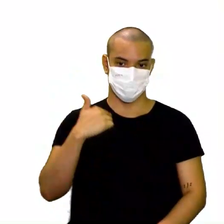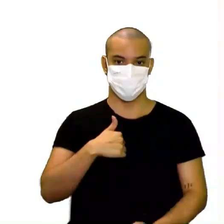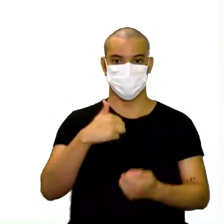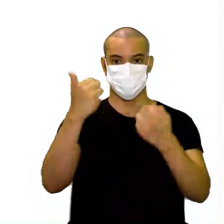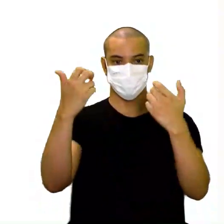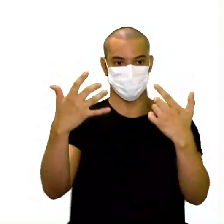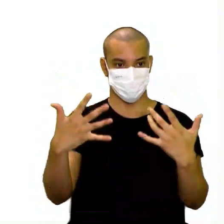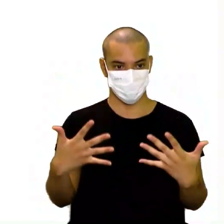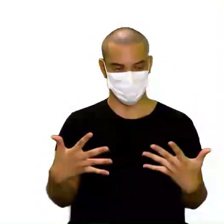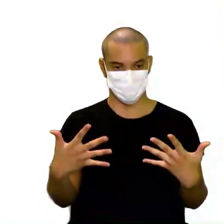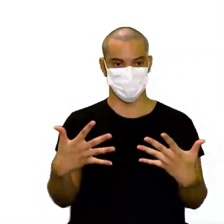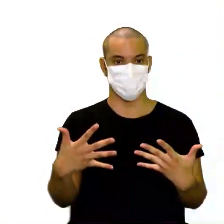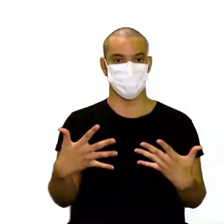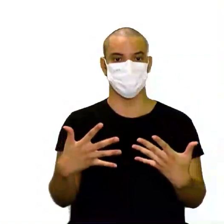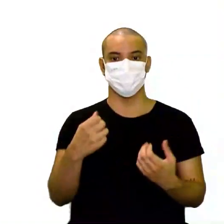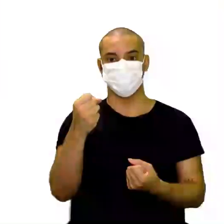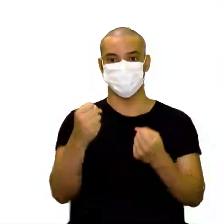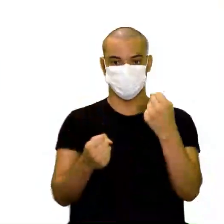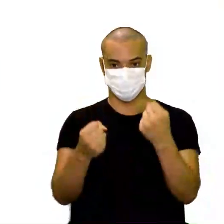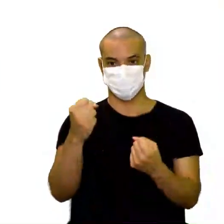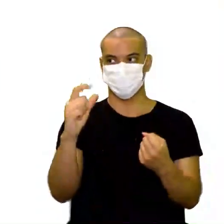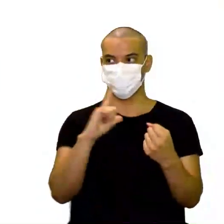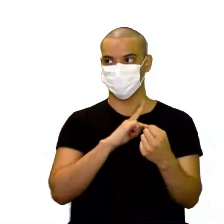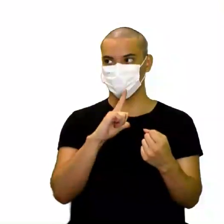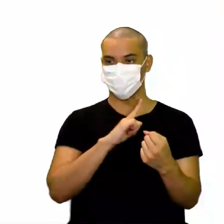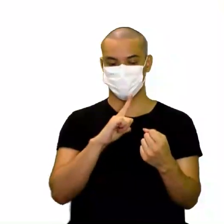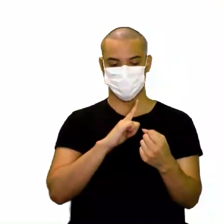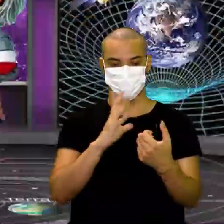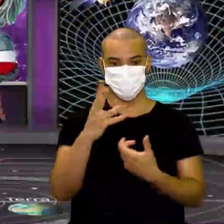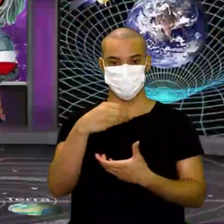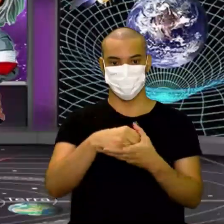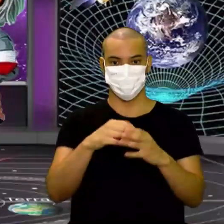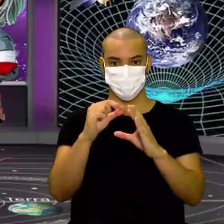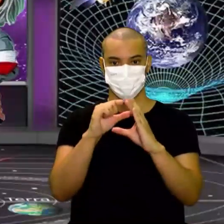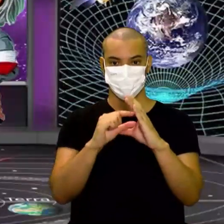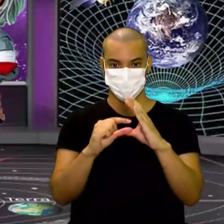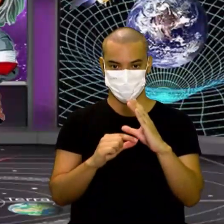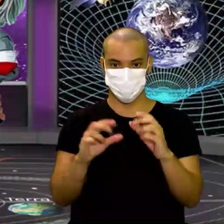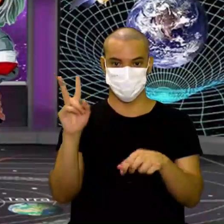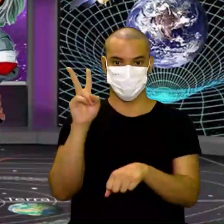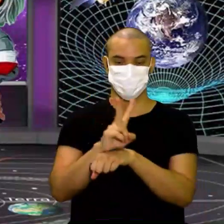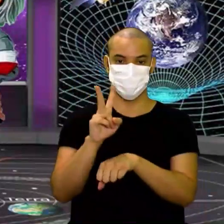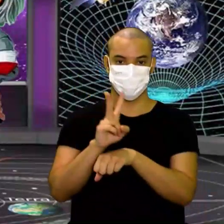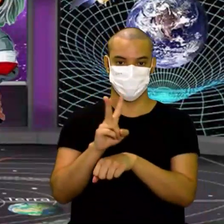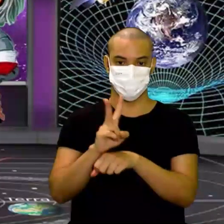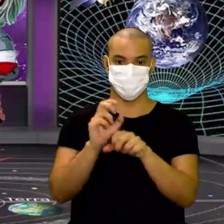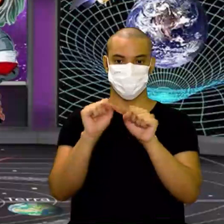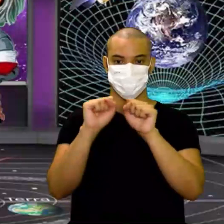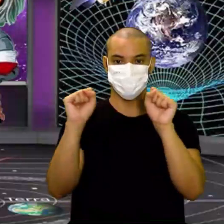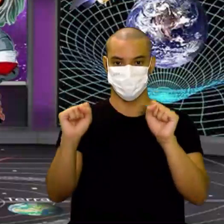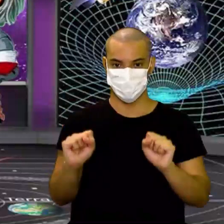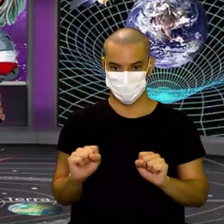né? O carro lá ele tem os fusíveis para proteção do sistema elétrico. Então, tem